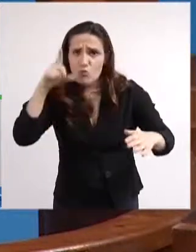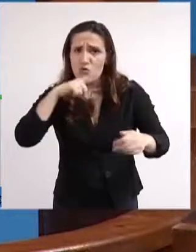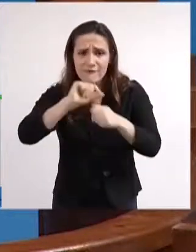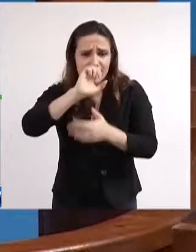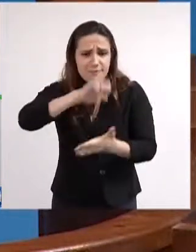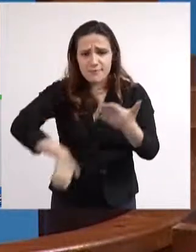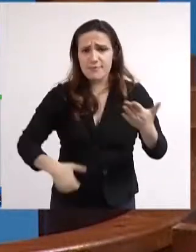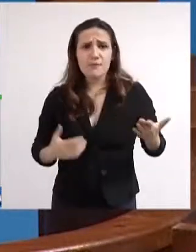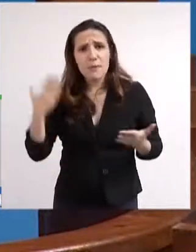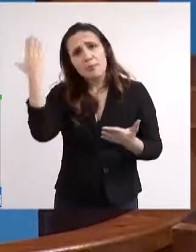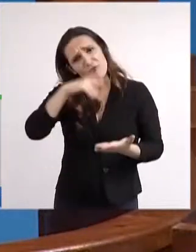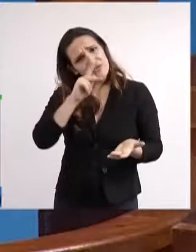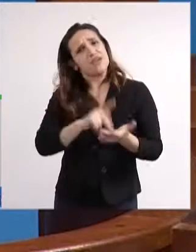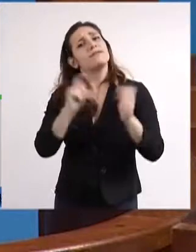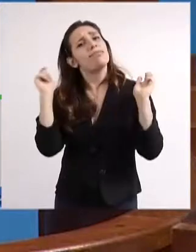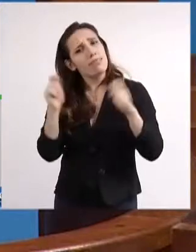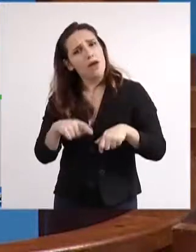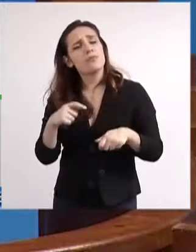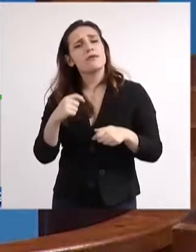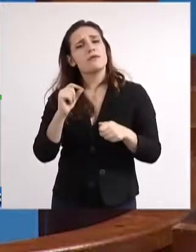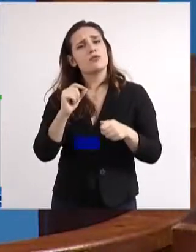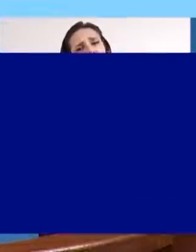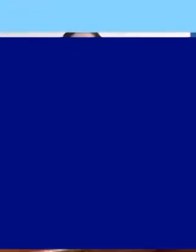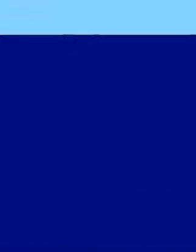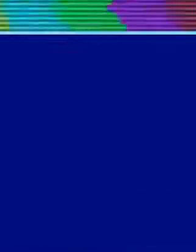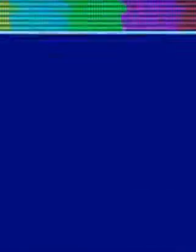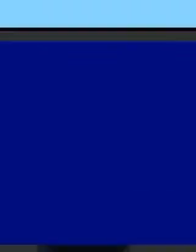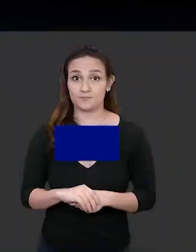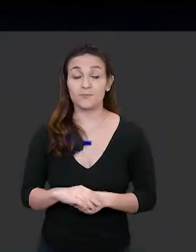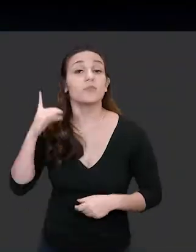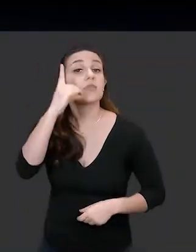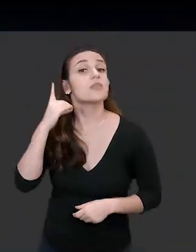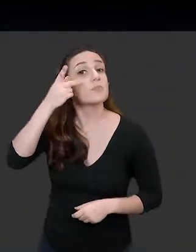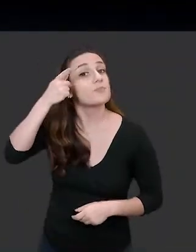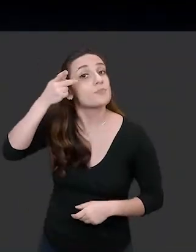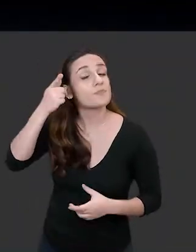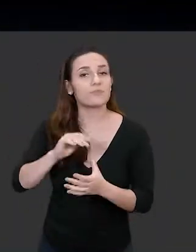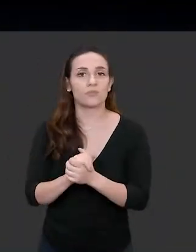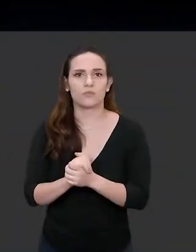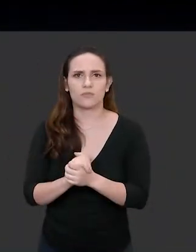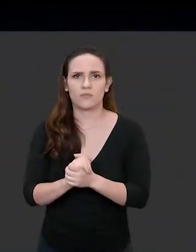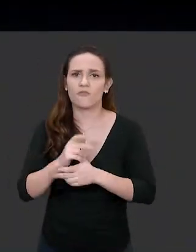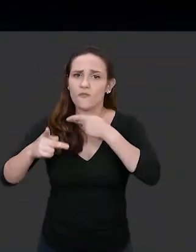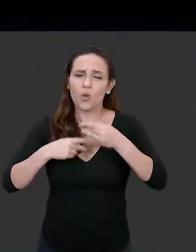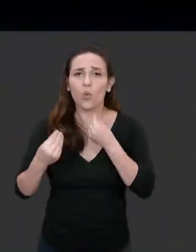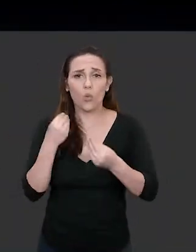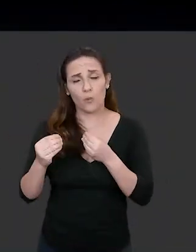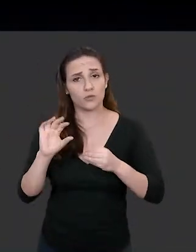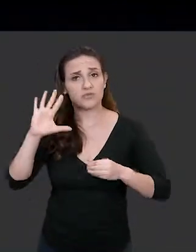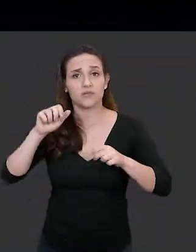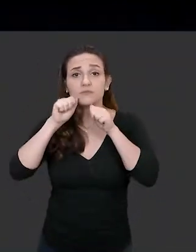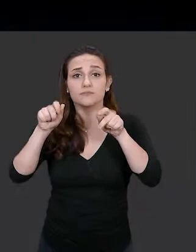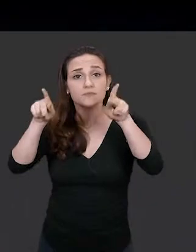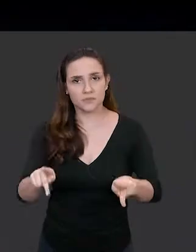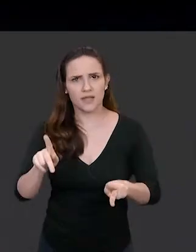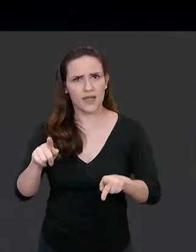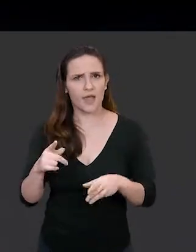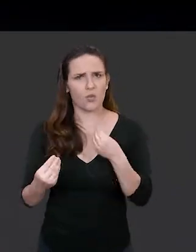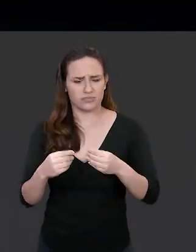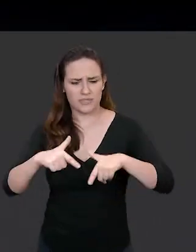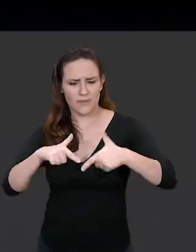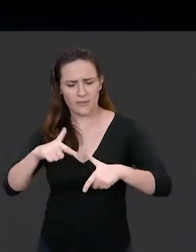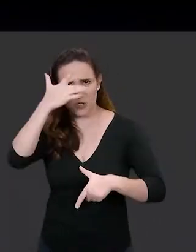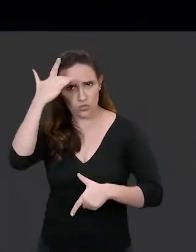exames, consequentemente o médico não pode prescrever os medicamentos. Deputado Pedro Kemp repercute a audiência pública sobre